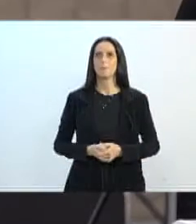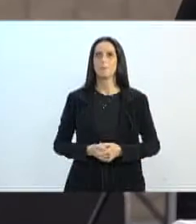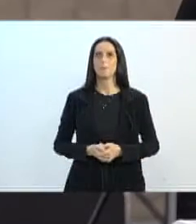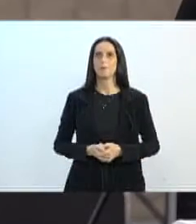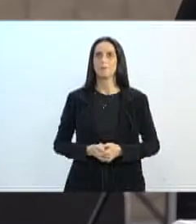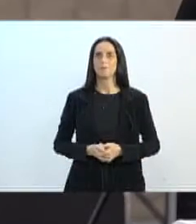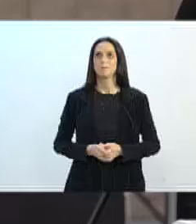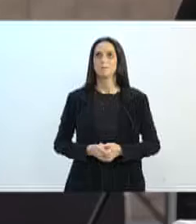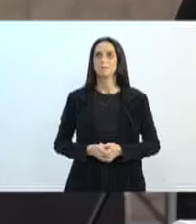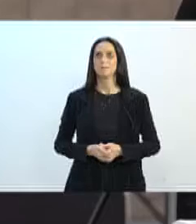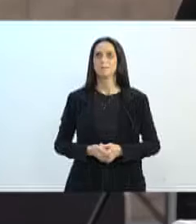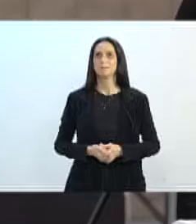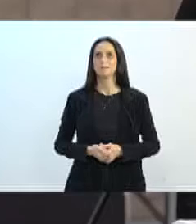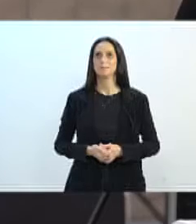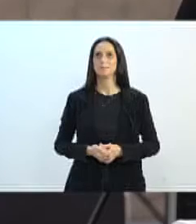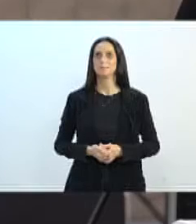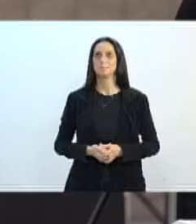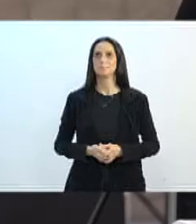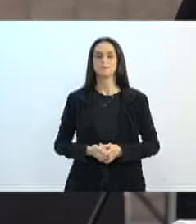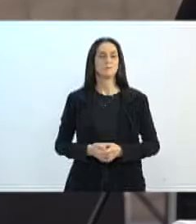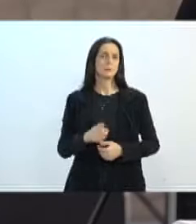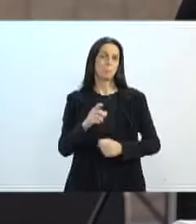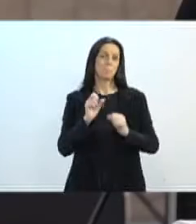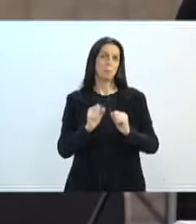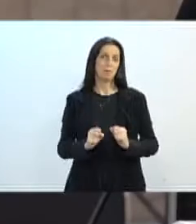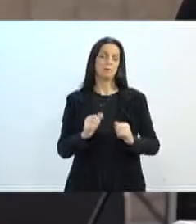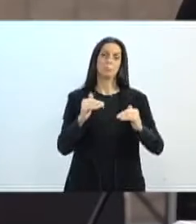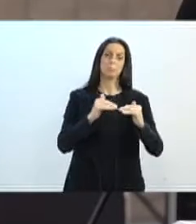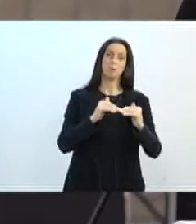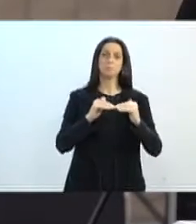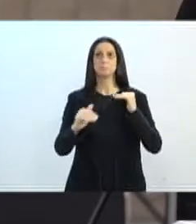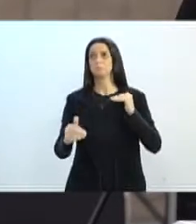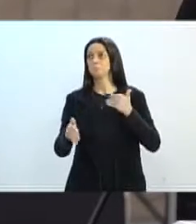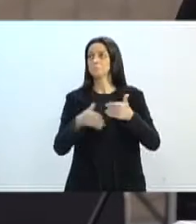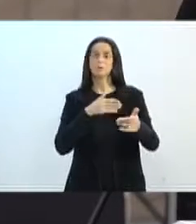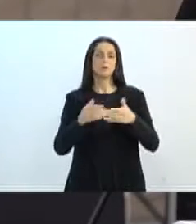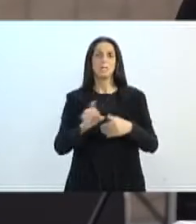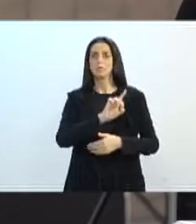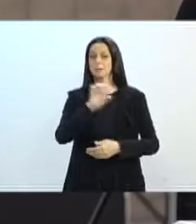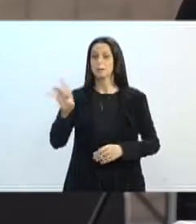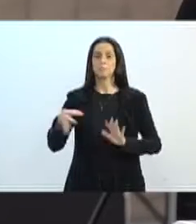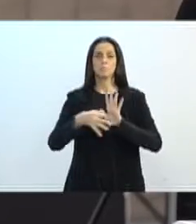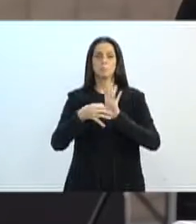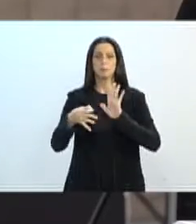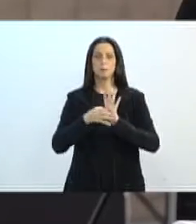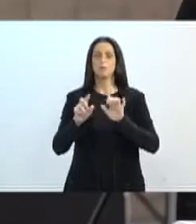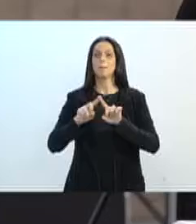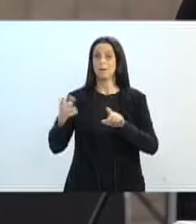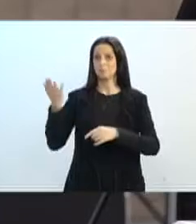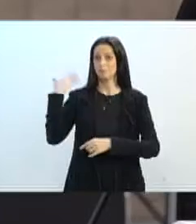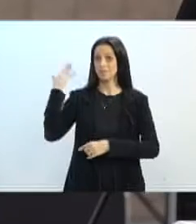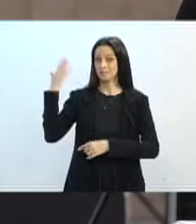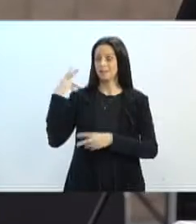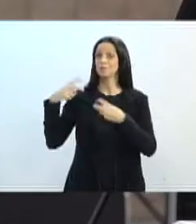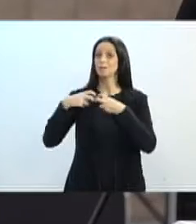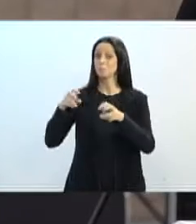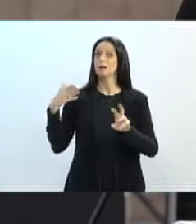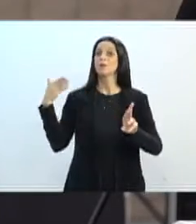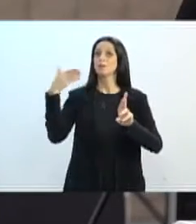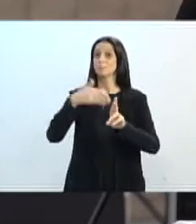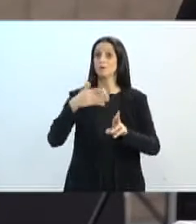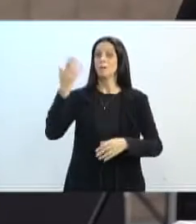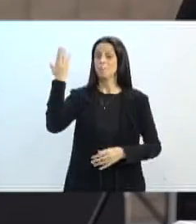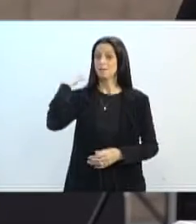lastimável. E pode Vossa Excelência concordar ou discordar, faz parte da democracia, nosso transporte público já foi referência na gestão do ex-prefeito Décio